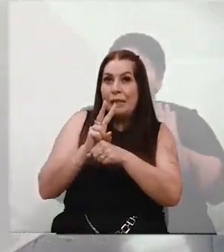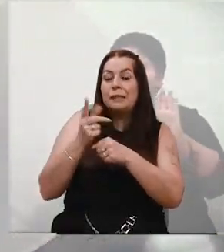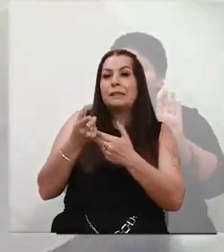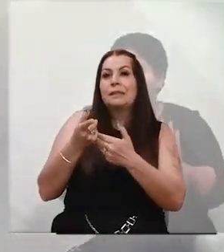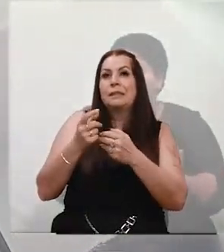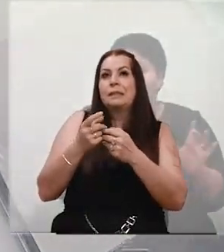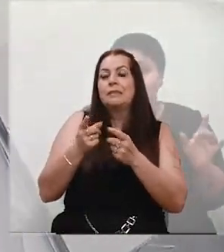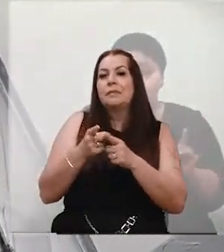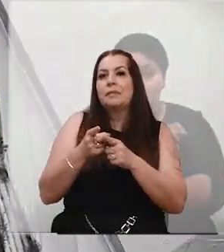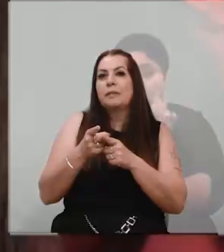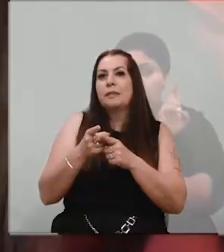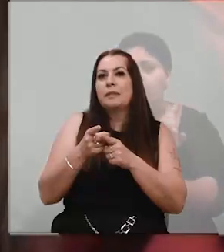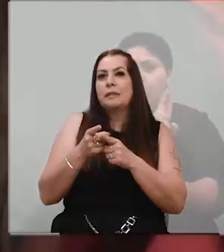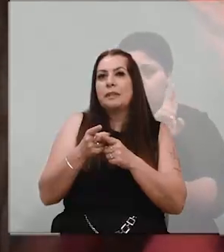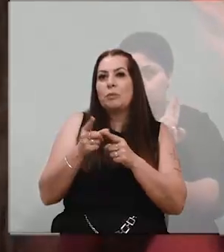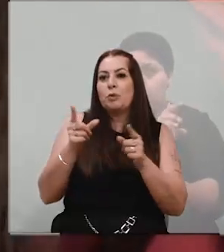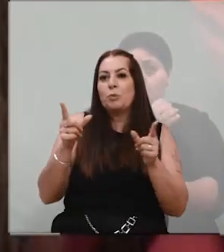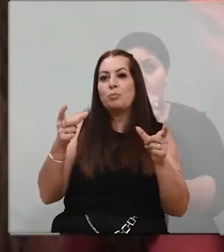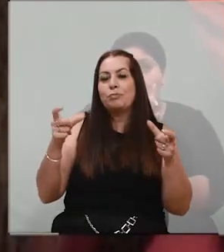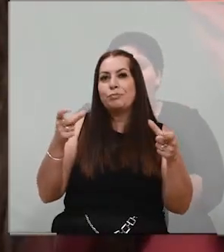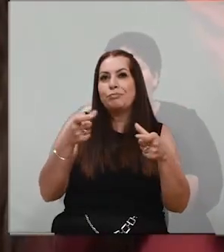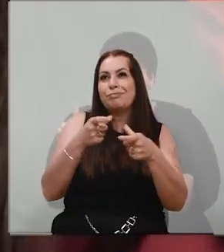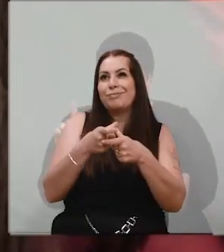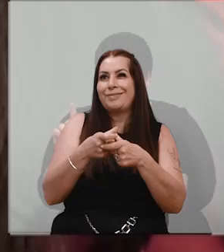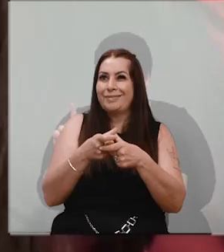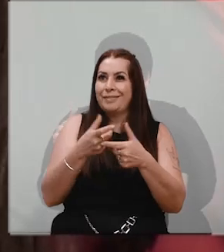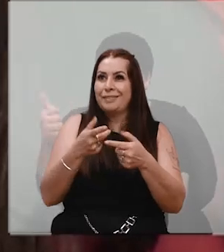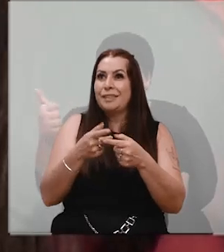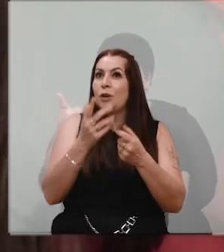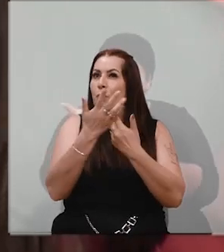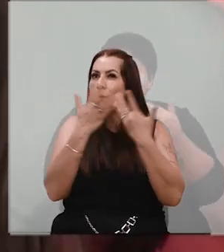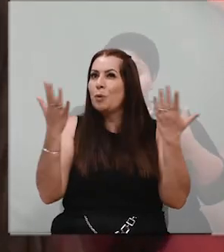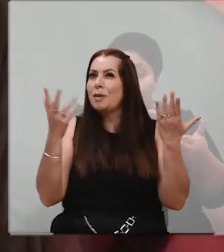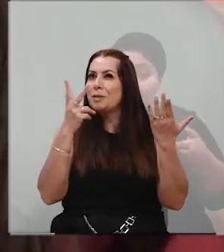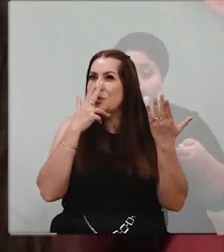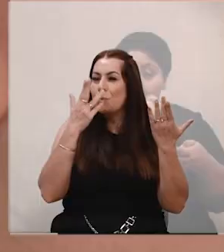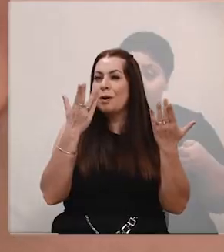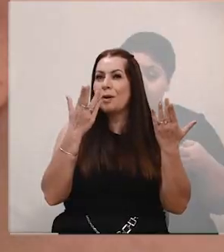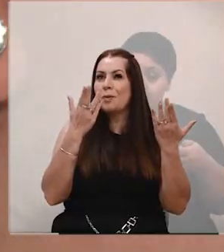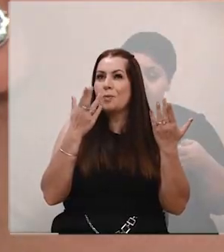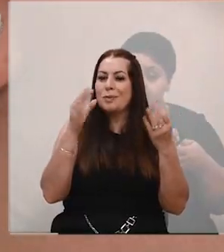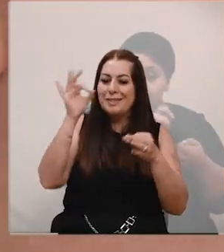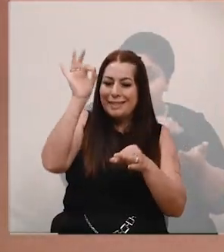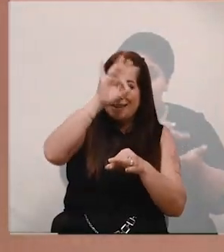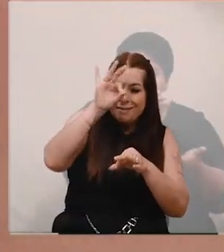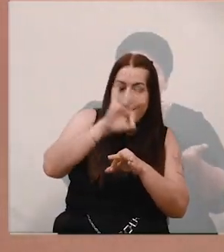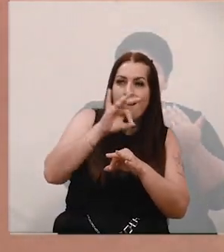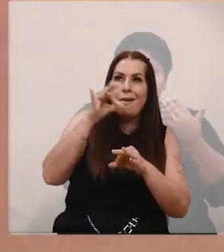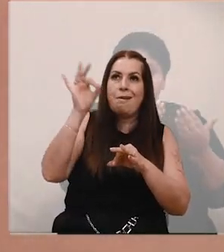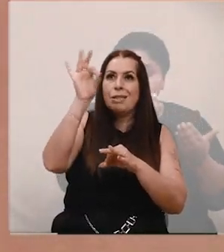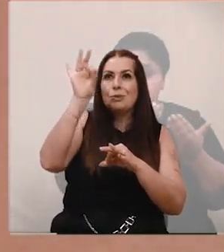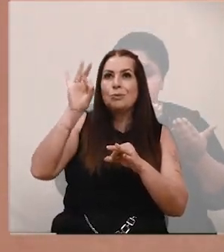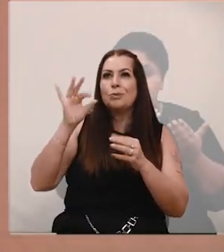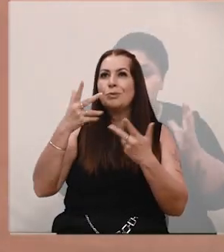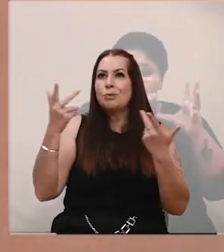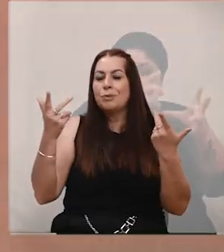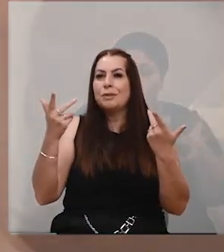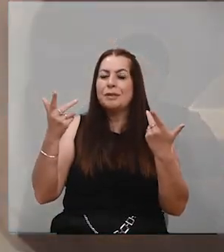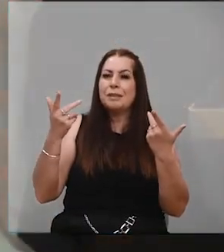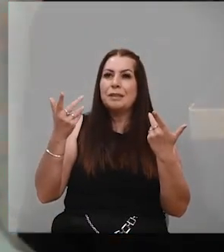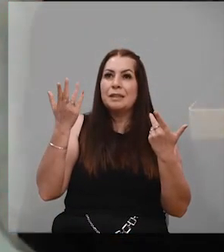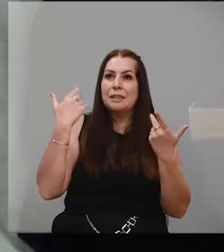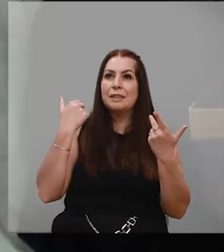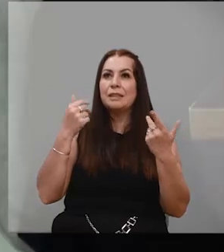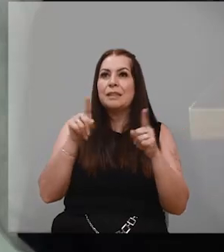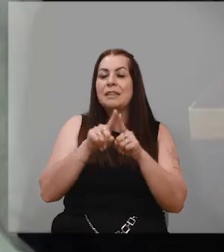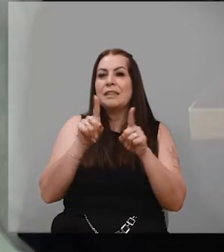a se extinguir, né, da natureza, como alguns outros insetos e outros